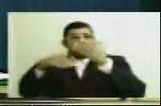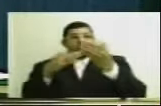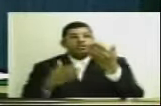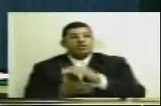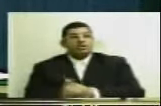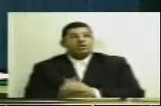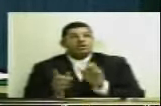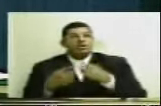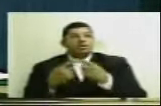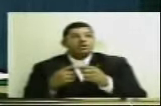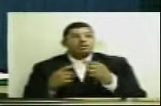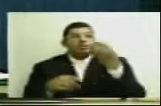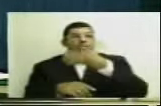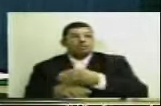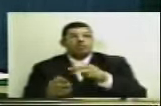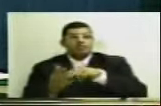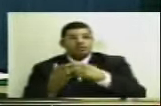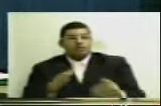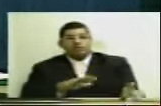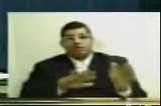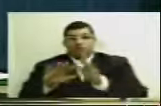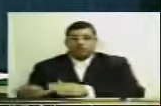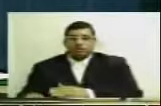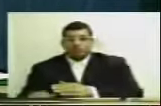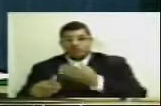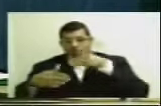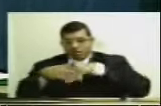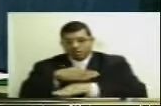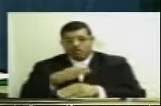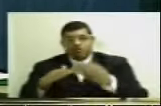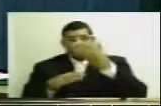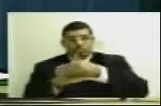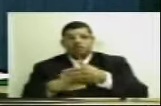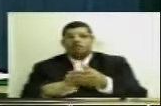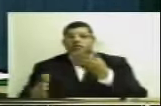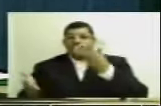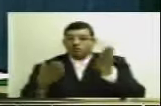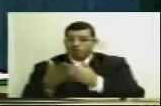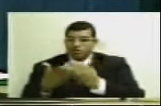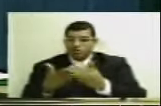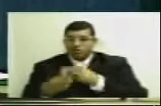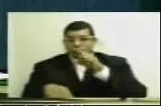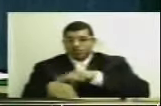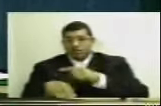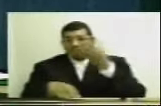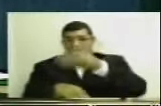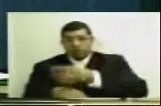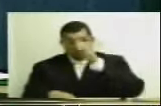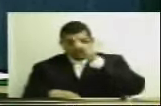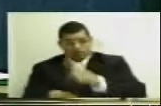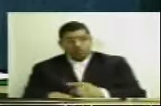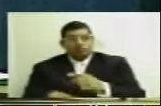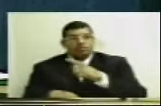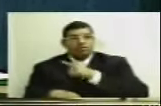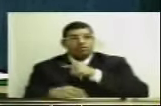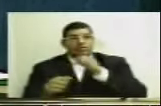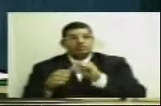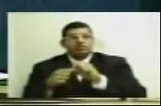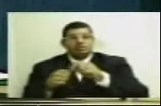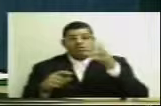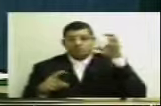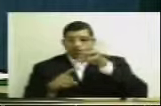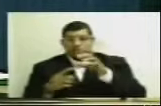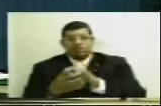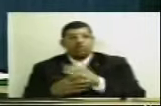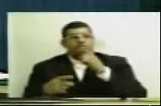dele, mas uma hora ele vai ter que tirar o processo da gaveta e colocar para julgar. E na hora que colocar para julgar, ele vai ser